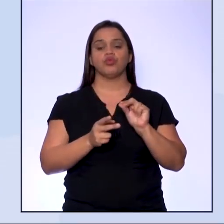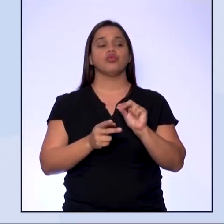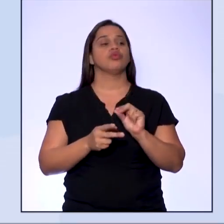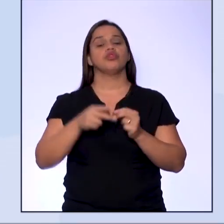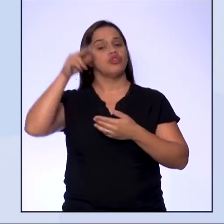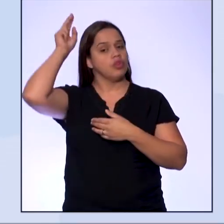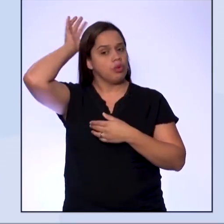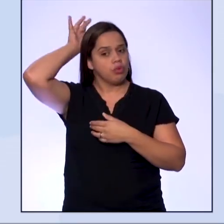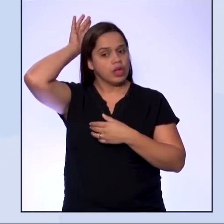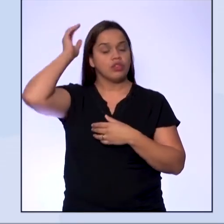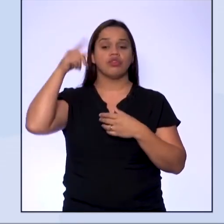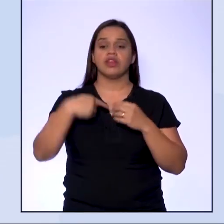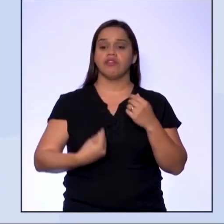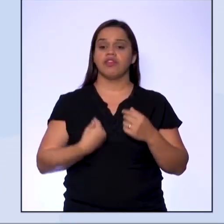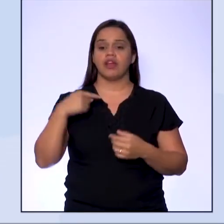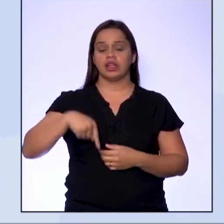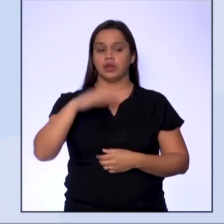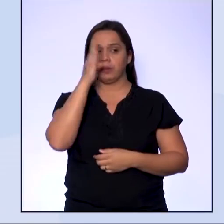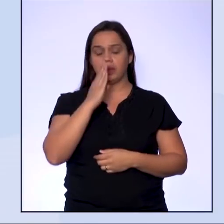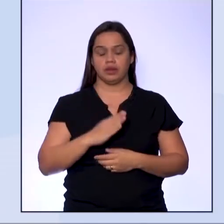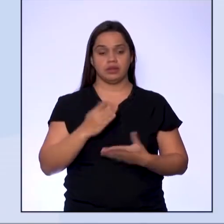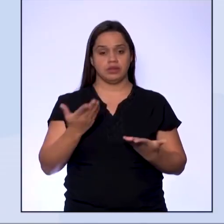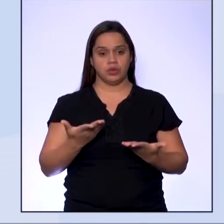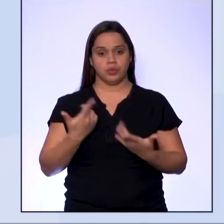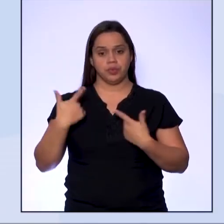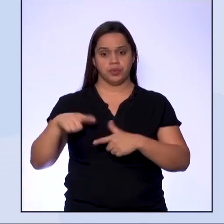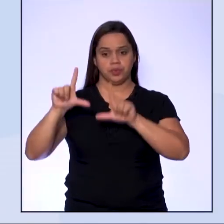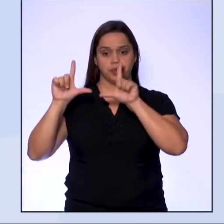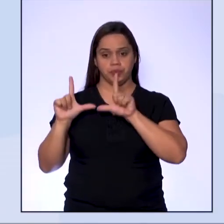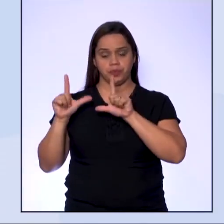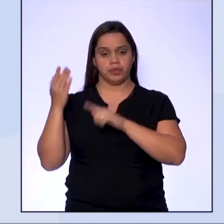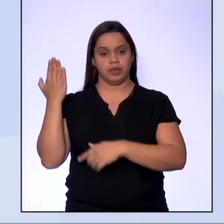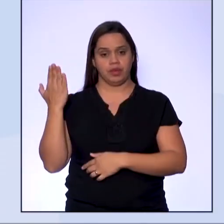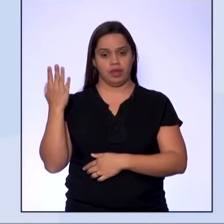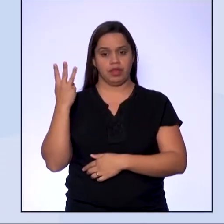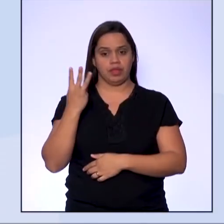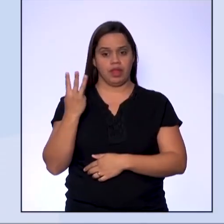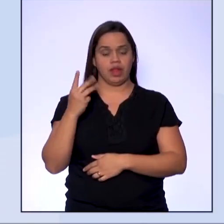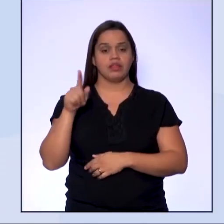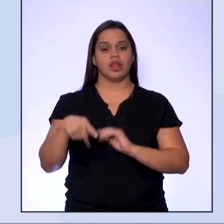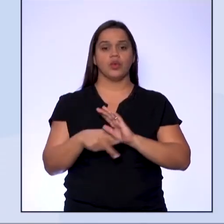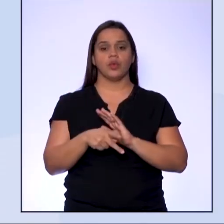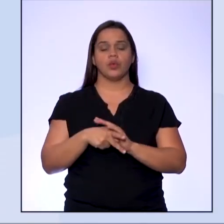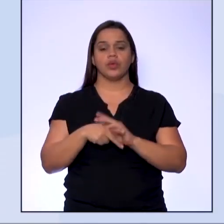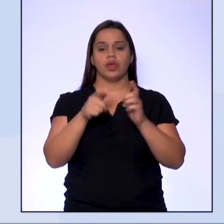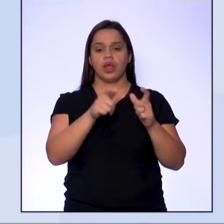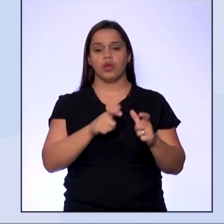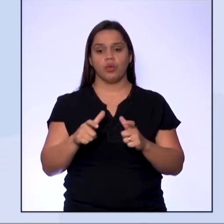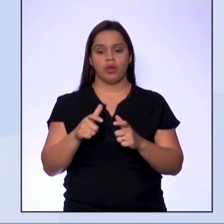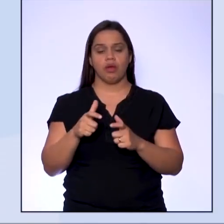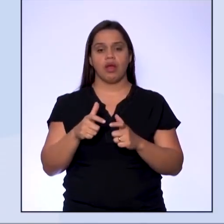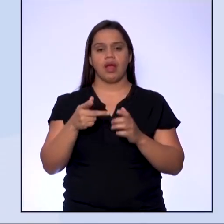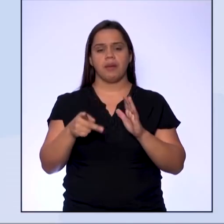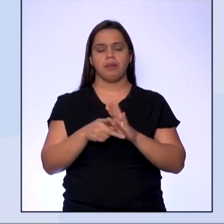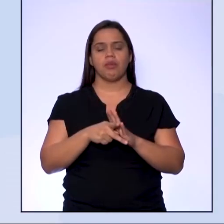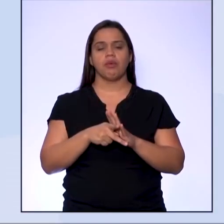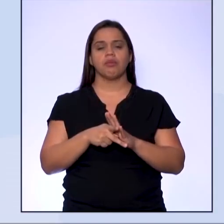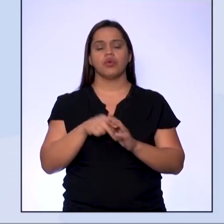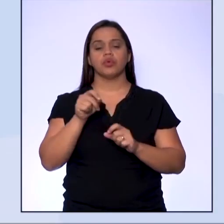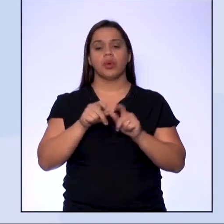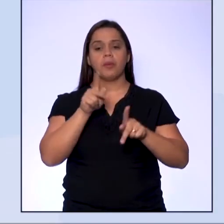ela aparece aí, né, o indivíduo que eu citei para vocês, de um povo aqui de que país? Do Brasil. Então, o